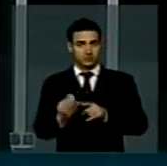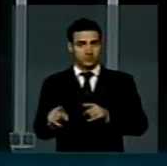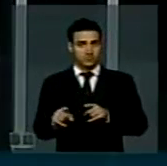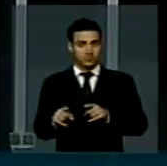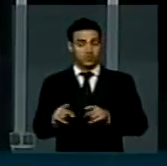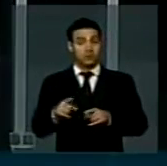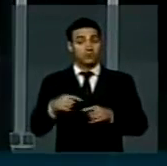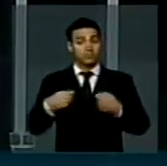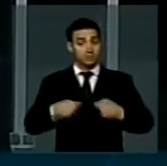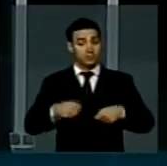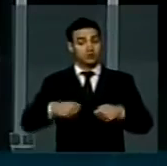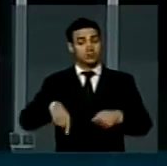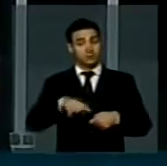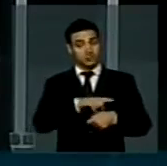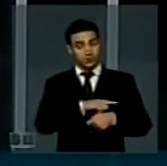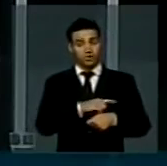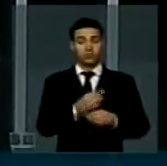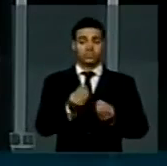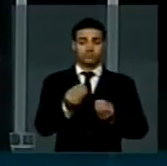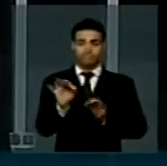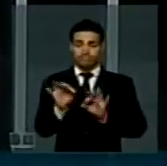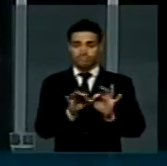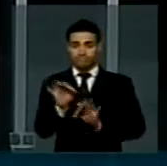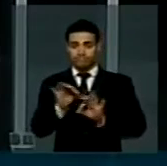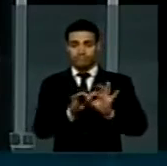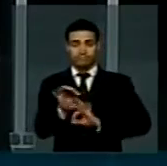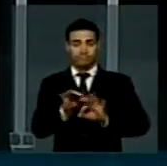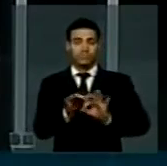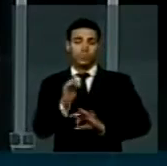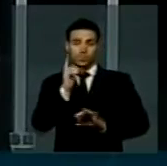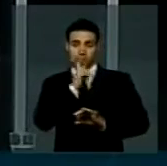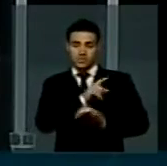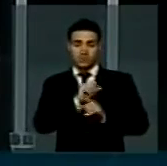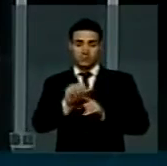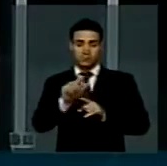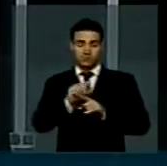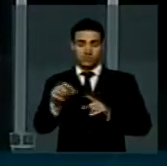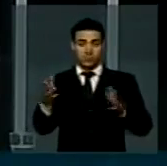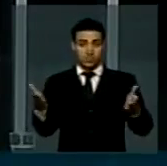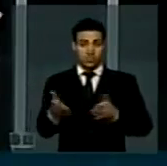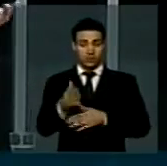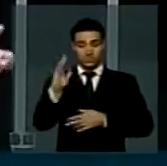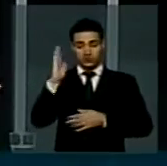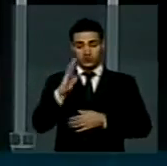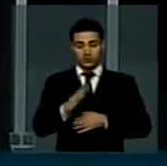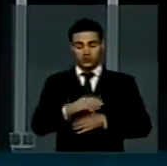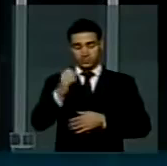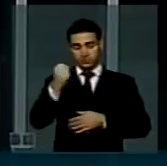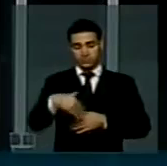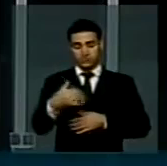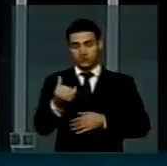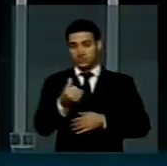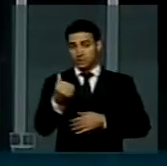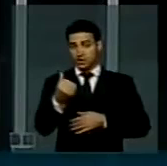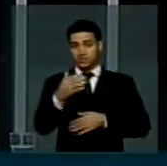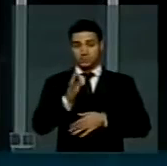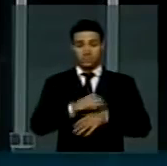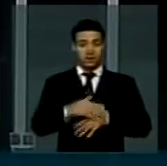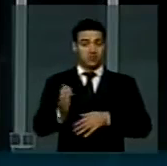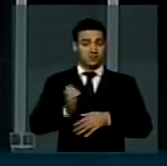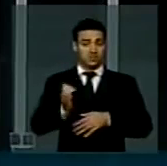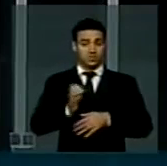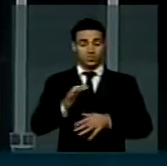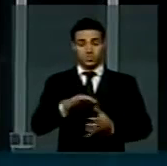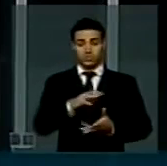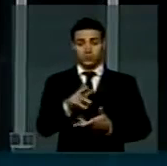dê condições para que esses investimentos possam acontecer. O Brasil hoje é a 6ª nação mais rica do mundo. E ainda